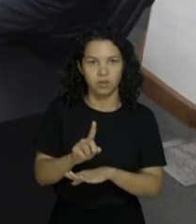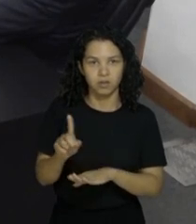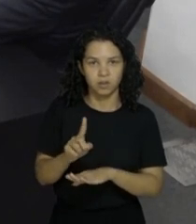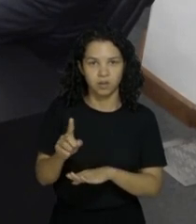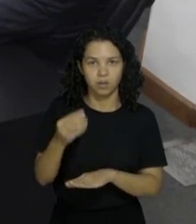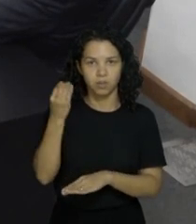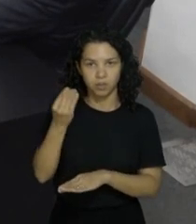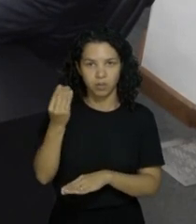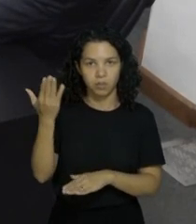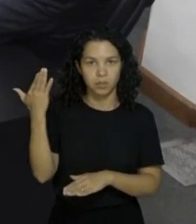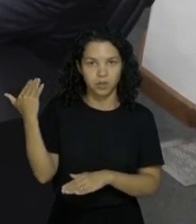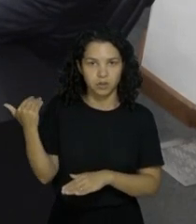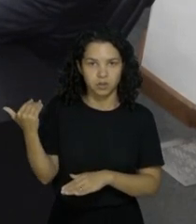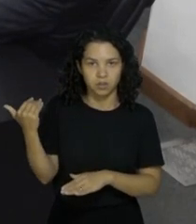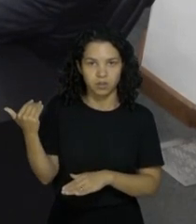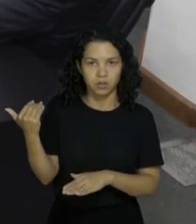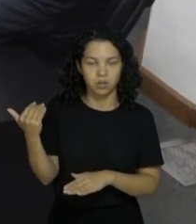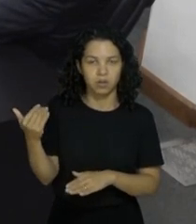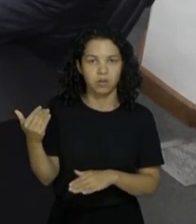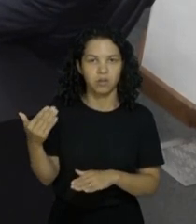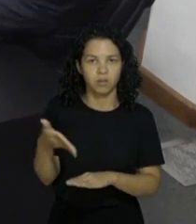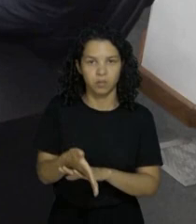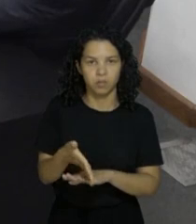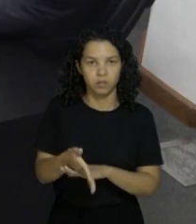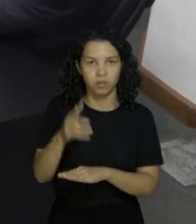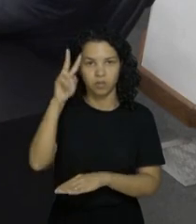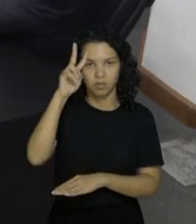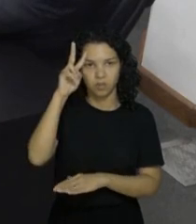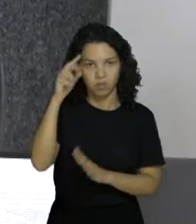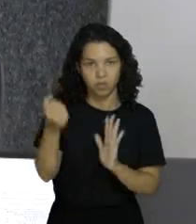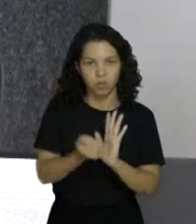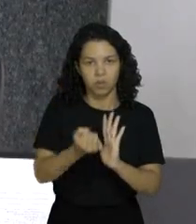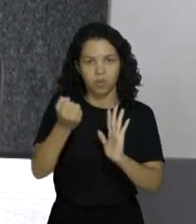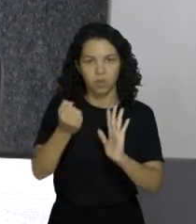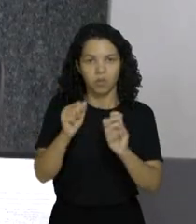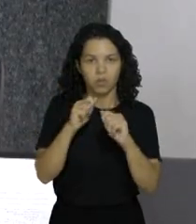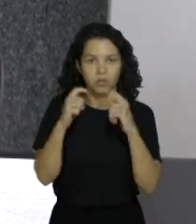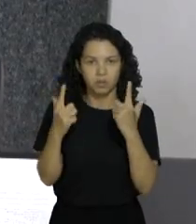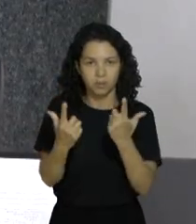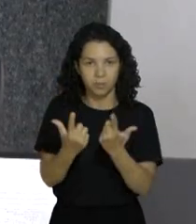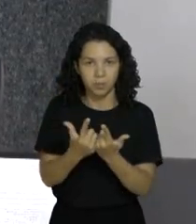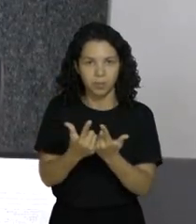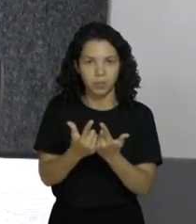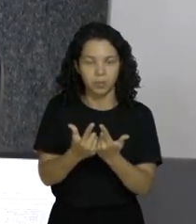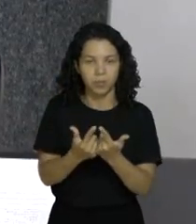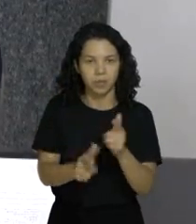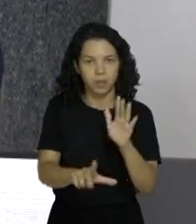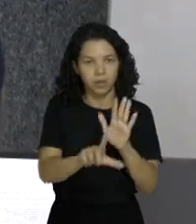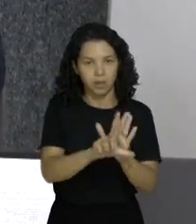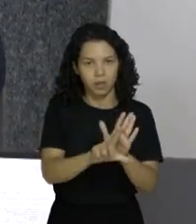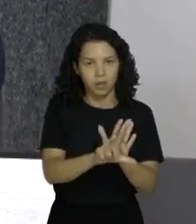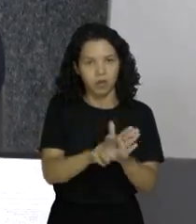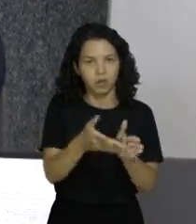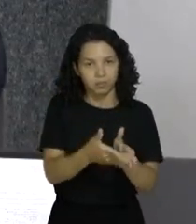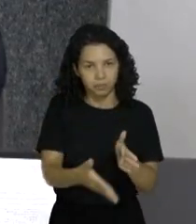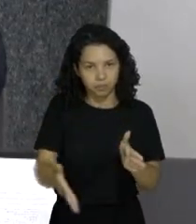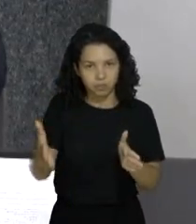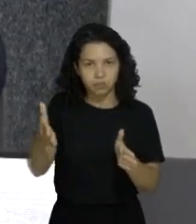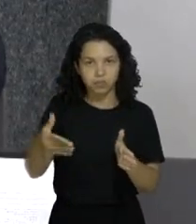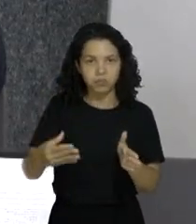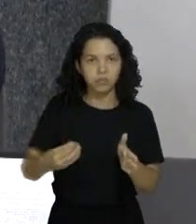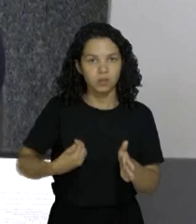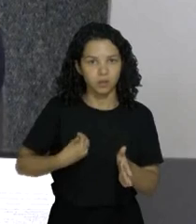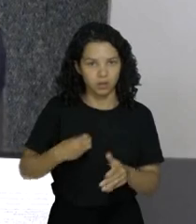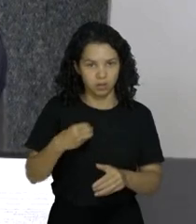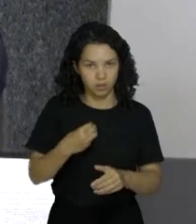aquele momento aqui o momento histórico da Assembleia e a partir da Lei Realmente a vida das rapaz